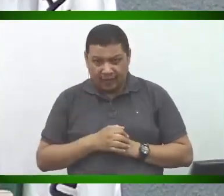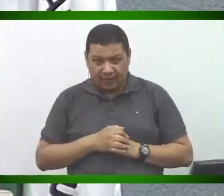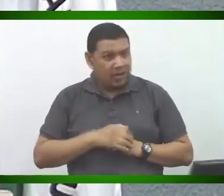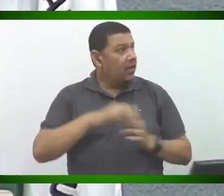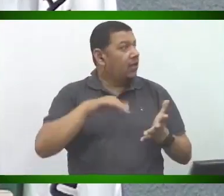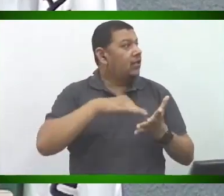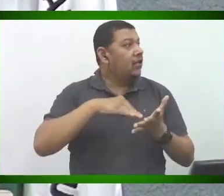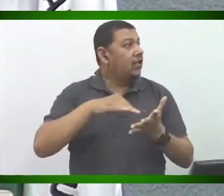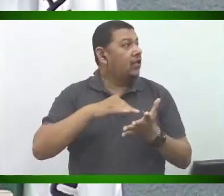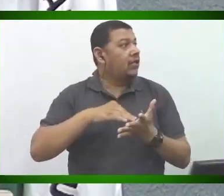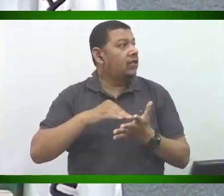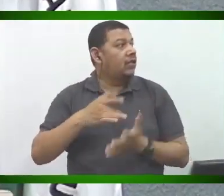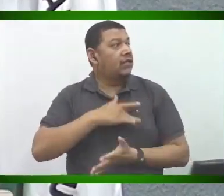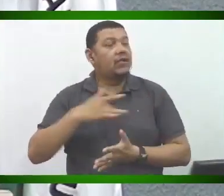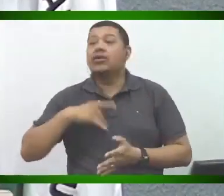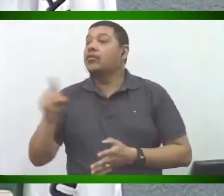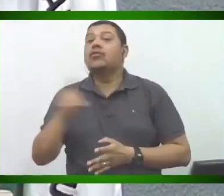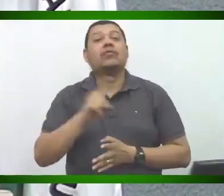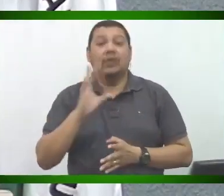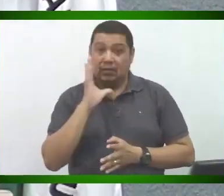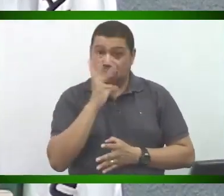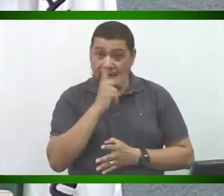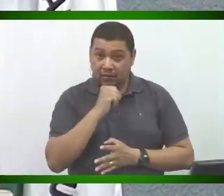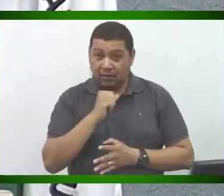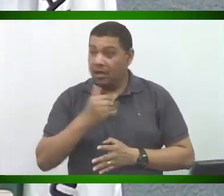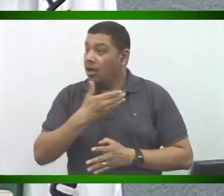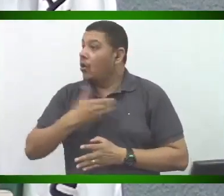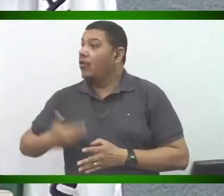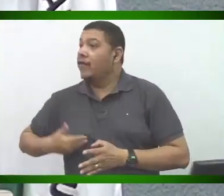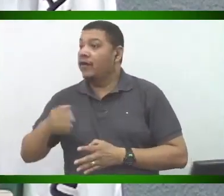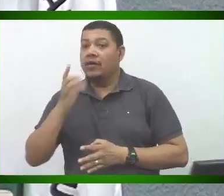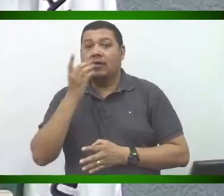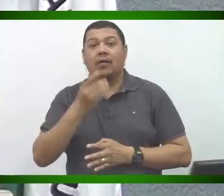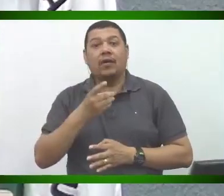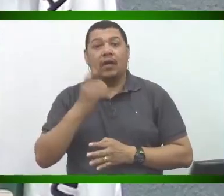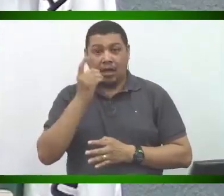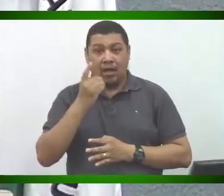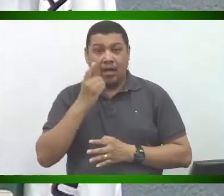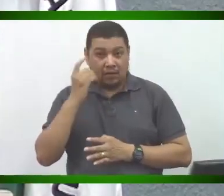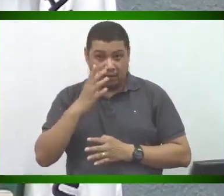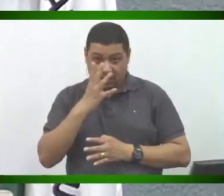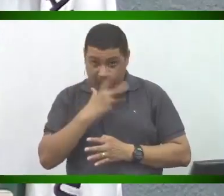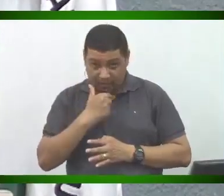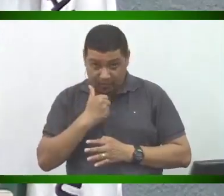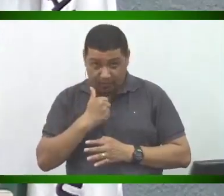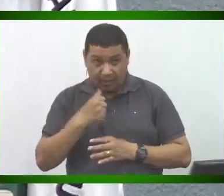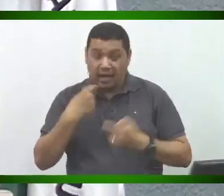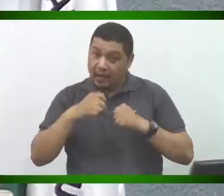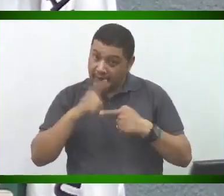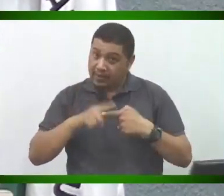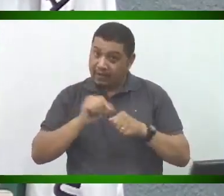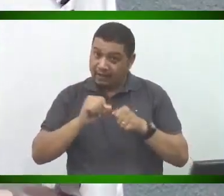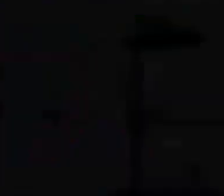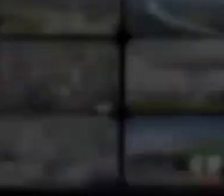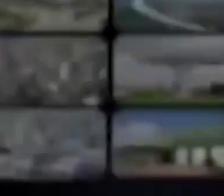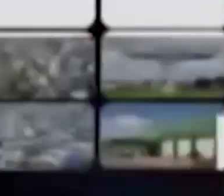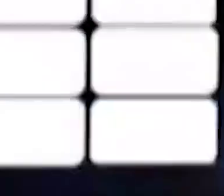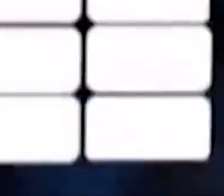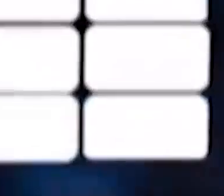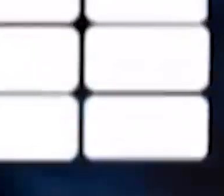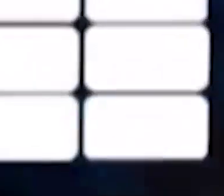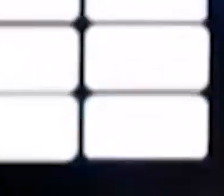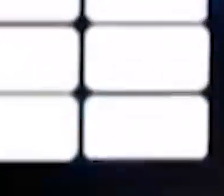secretário estadual de saúde, Fernando Massa? Será que demora, governador? Tira o pé do chão, revolucione a saúde de Rondônia. Obrigado, presidente.